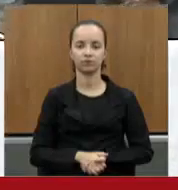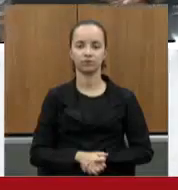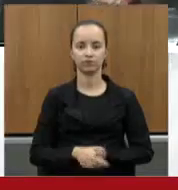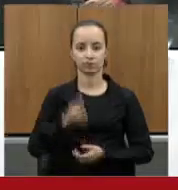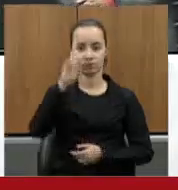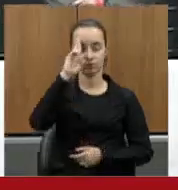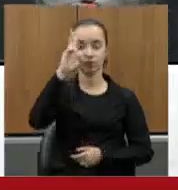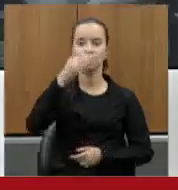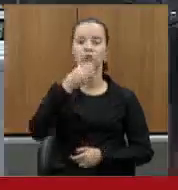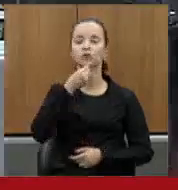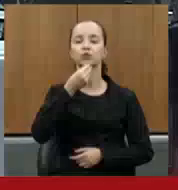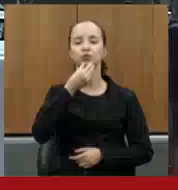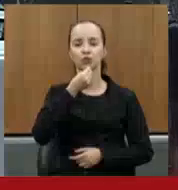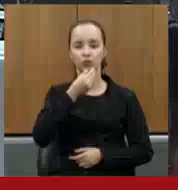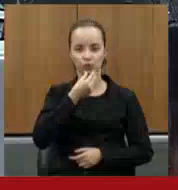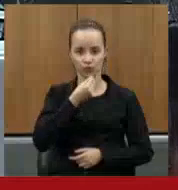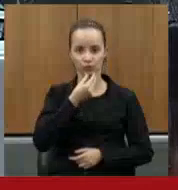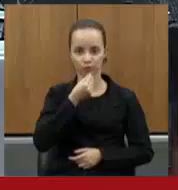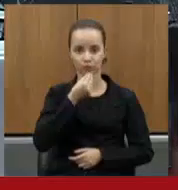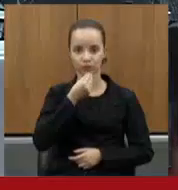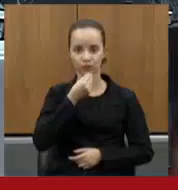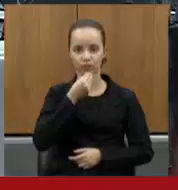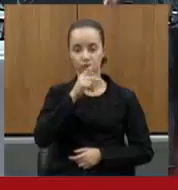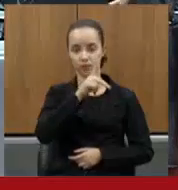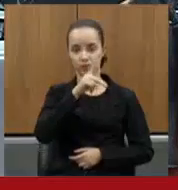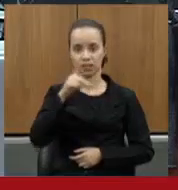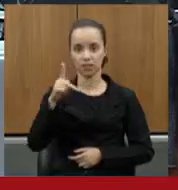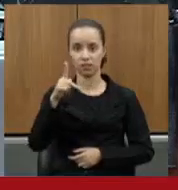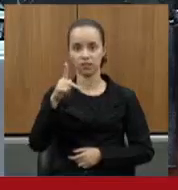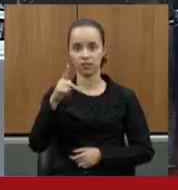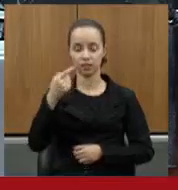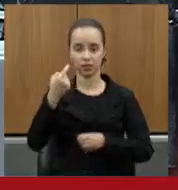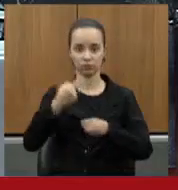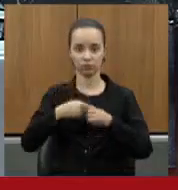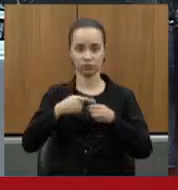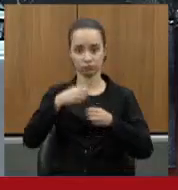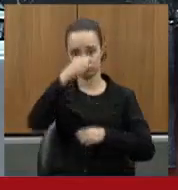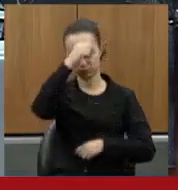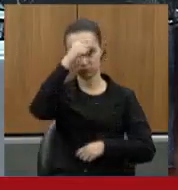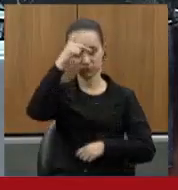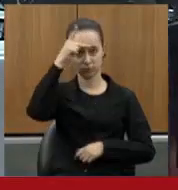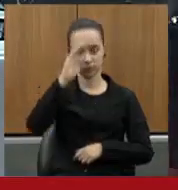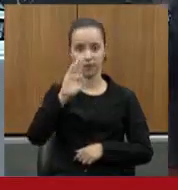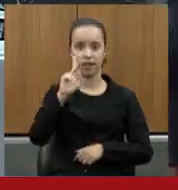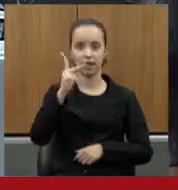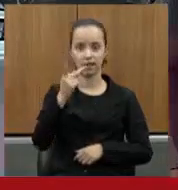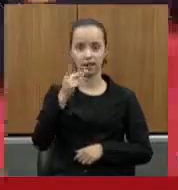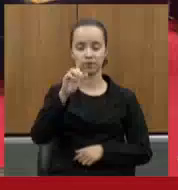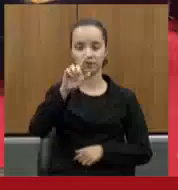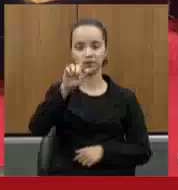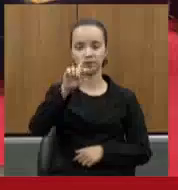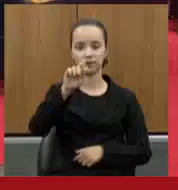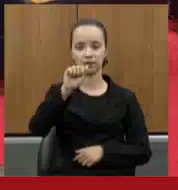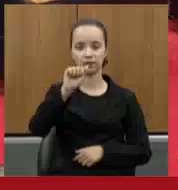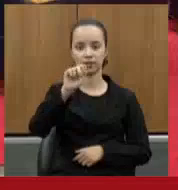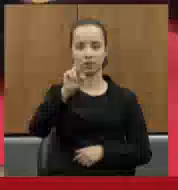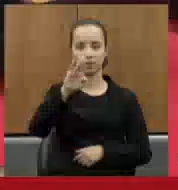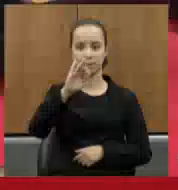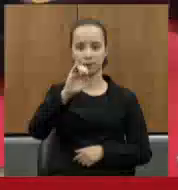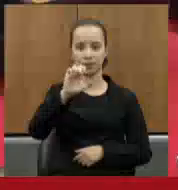Excelentíssimo senhor presidente da Câmara Municipal de Belo Horizonte, vereador Gabriel Azevedo.